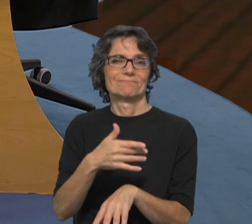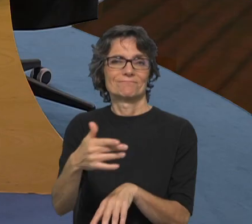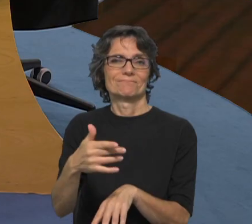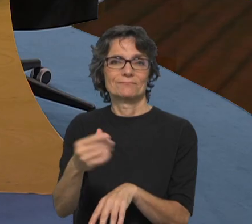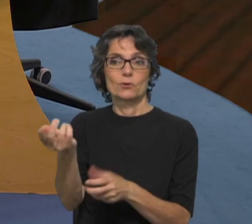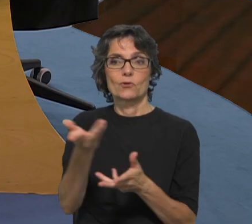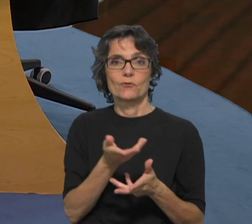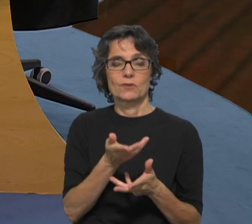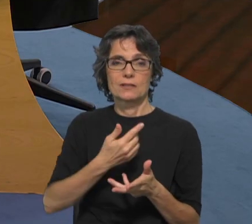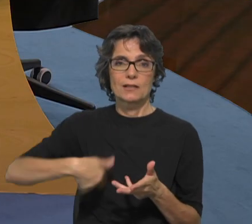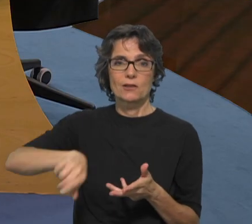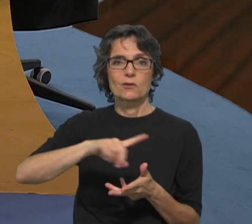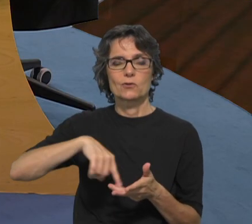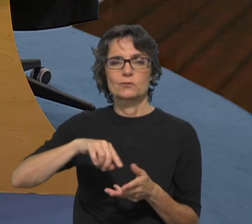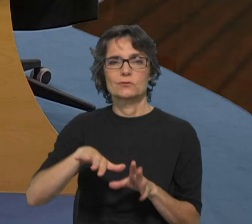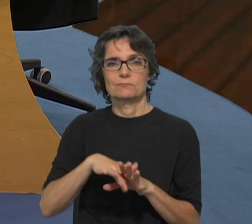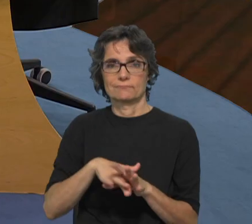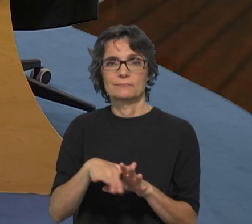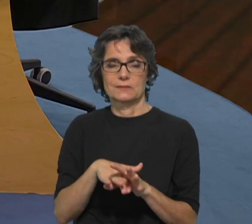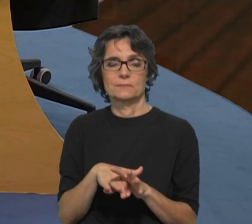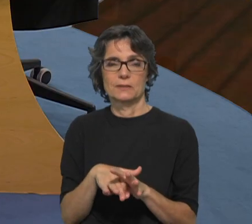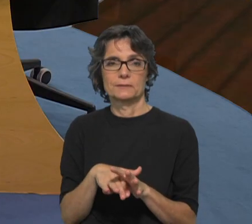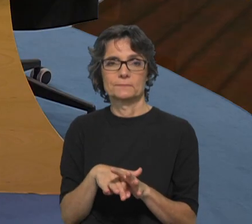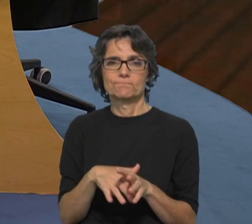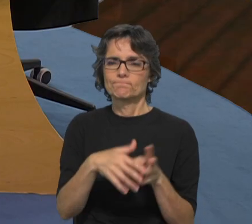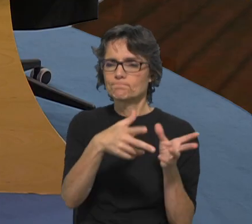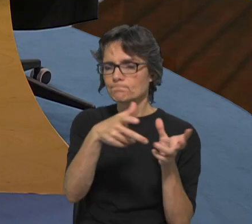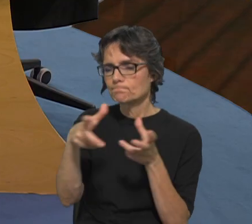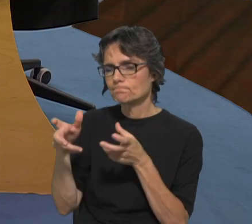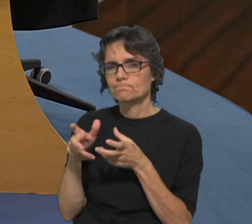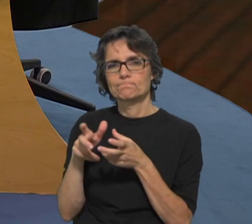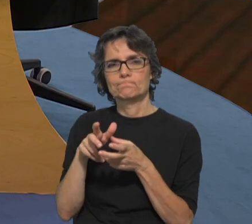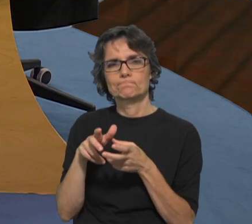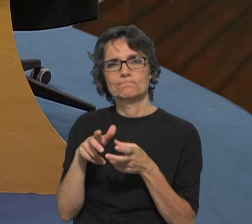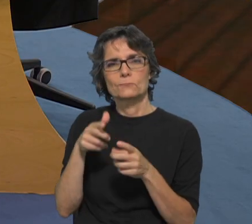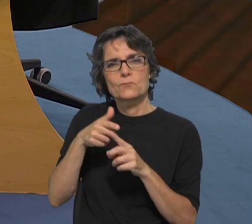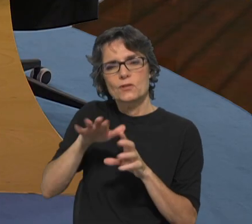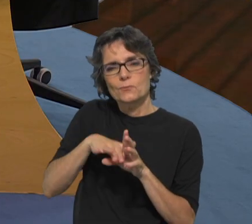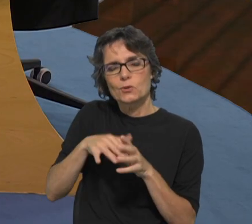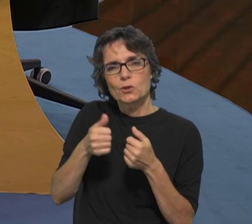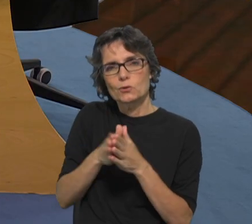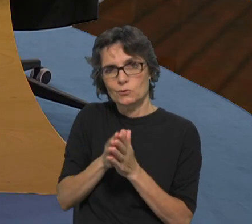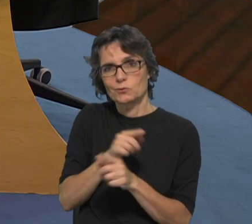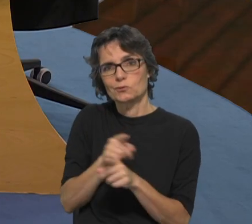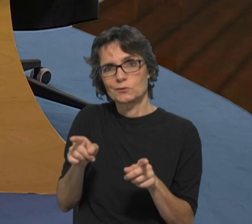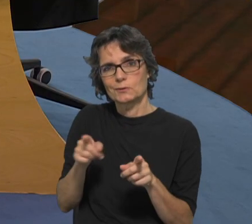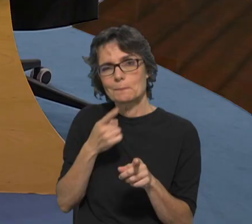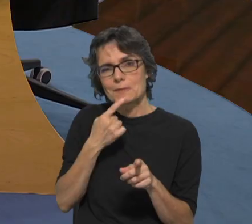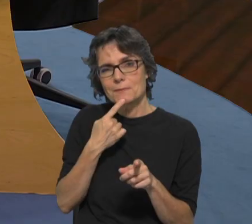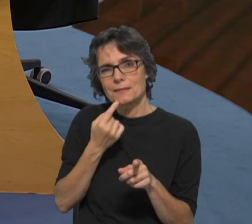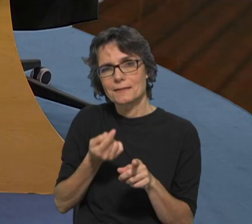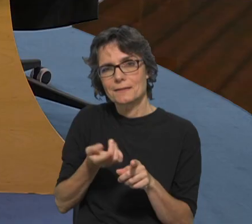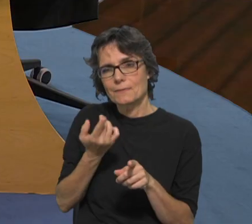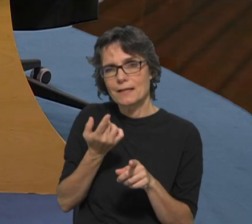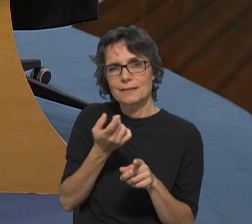que possamos envolver todos, escutar todos e perceber um bocadinho aquilo que são as sensibilidades